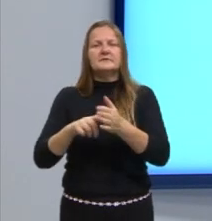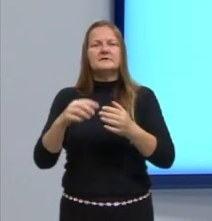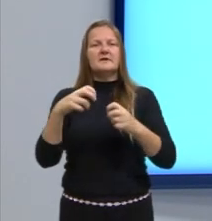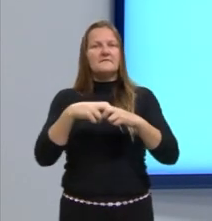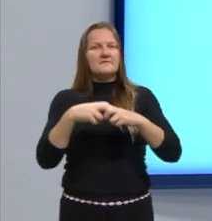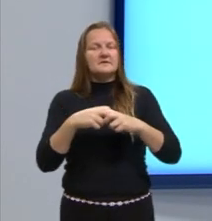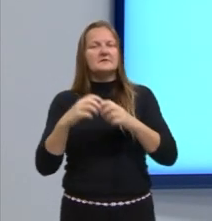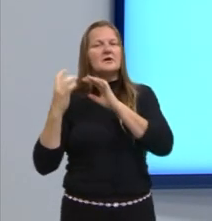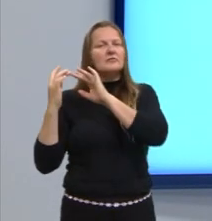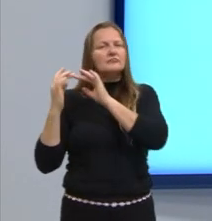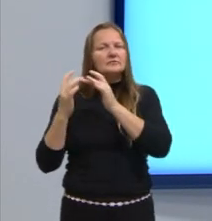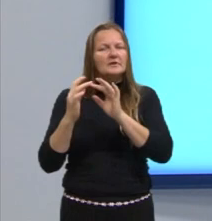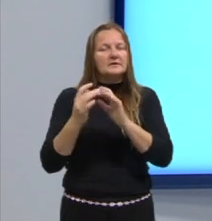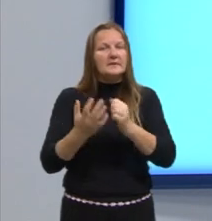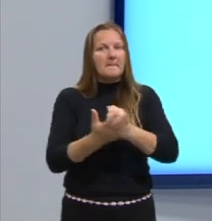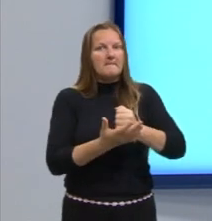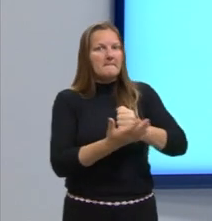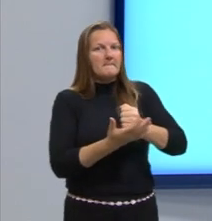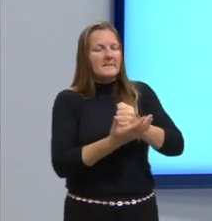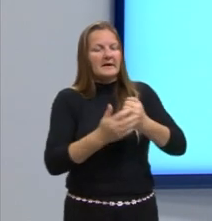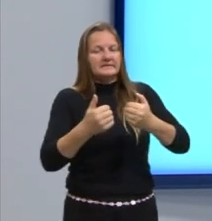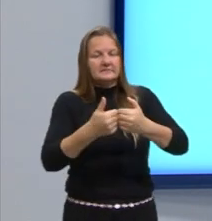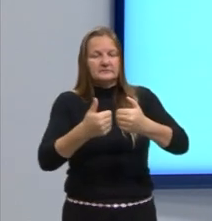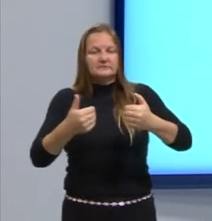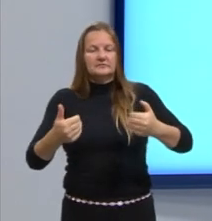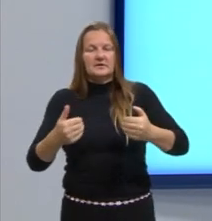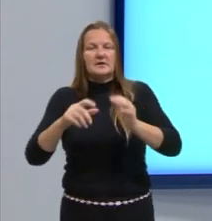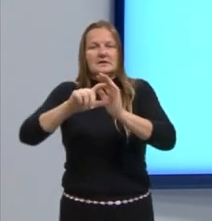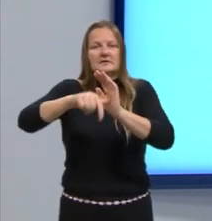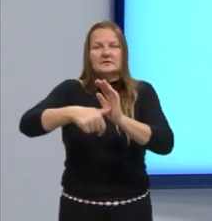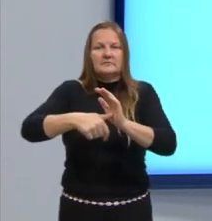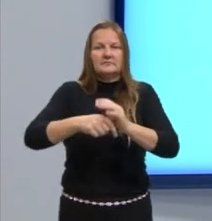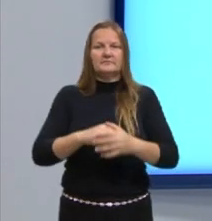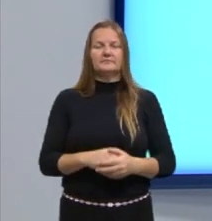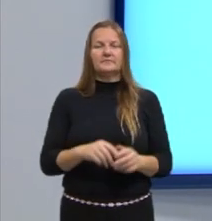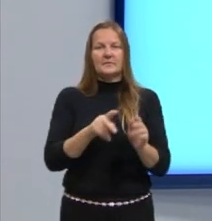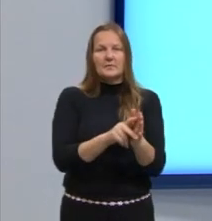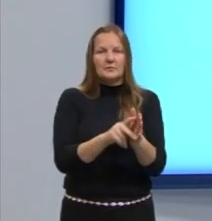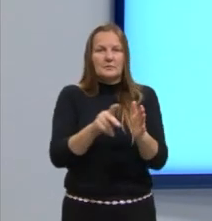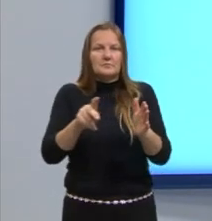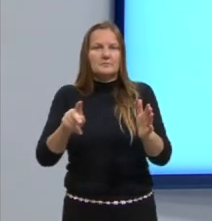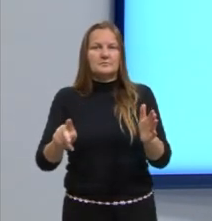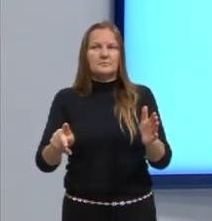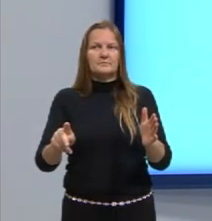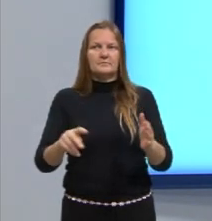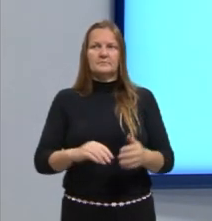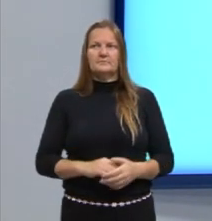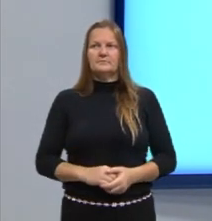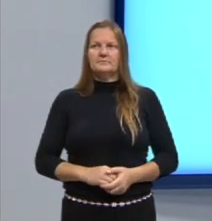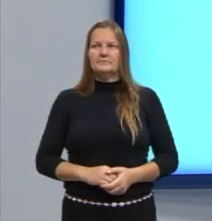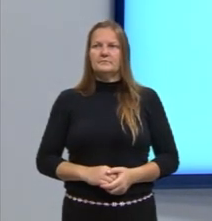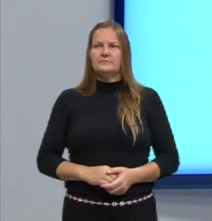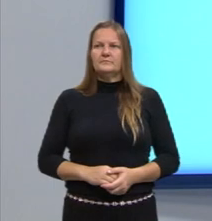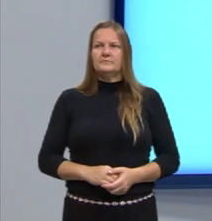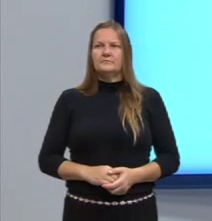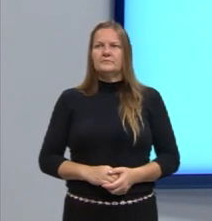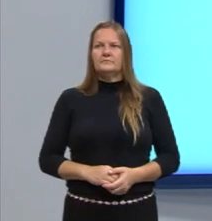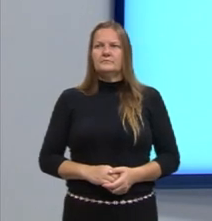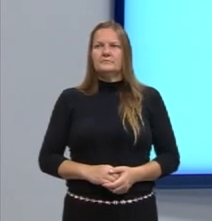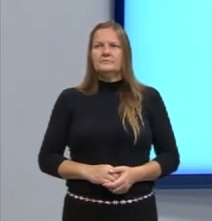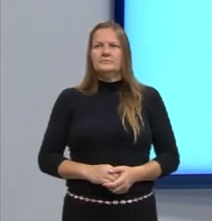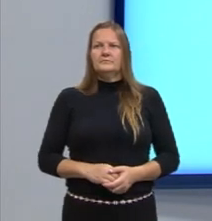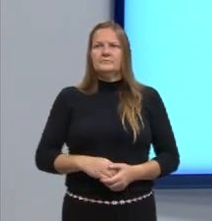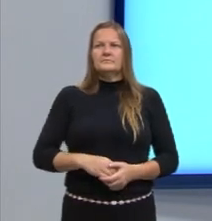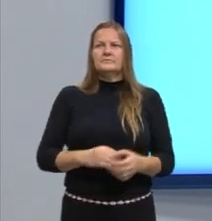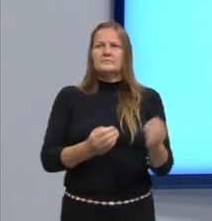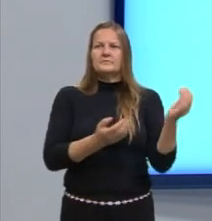clássica claro que essa separação ela veio depois de um certo período então primeiro deles é